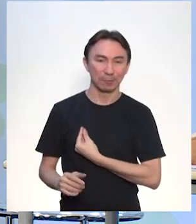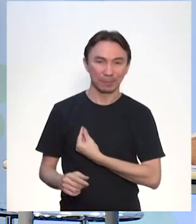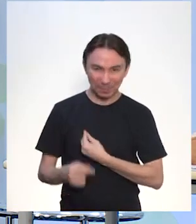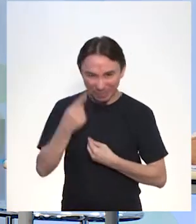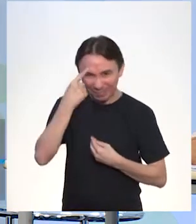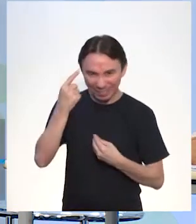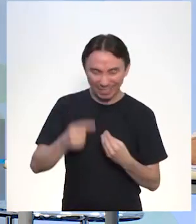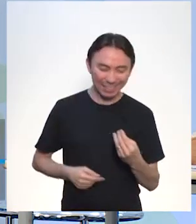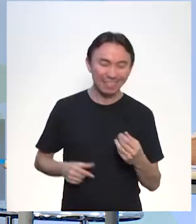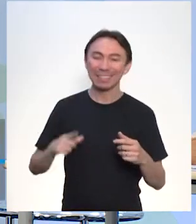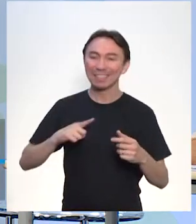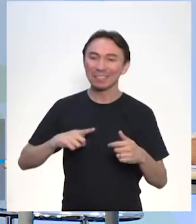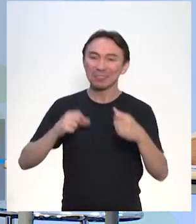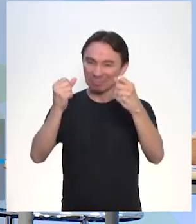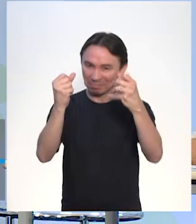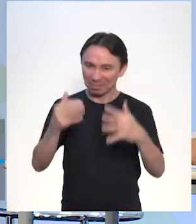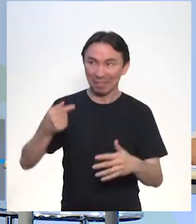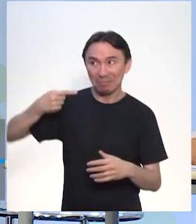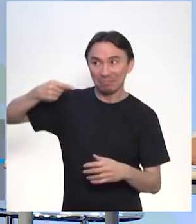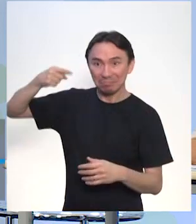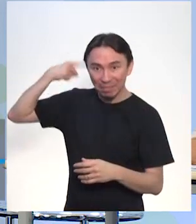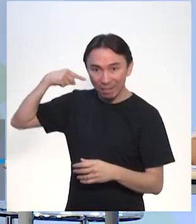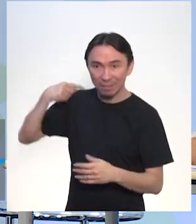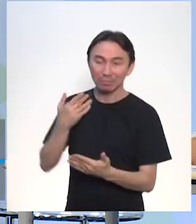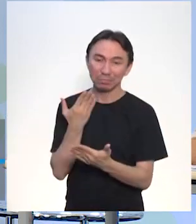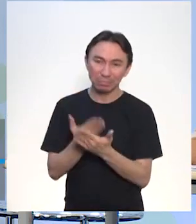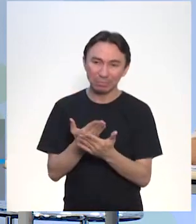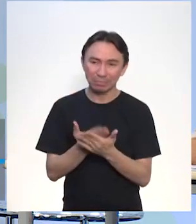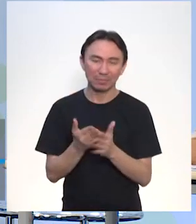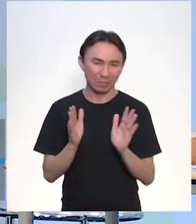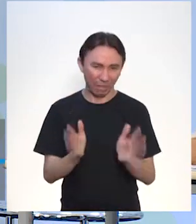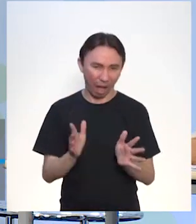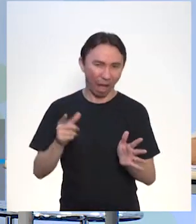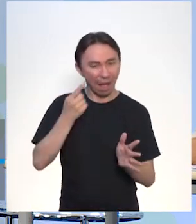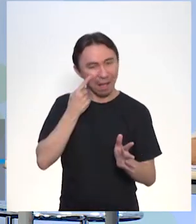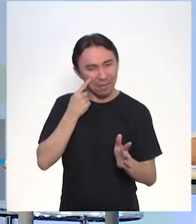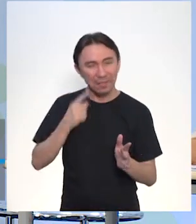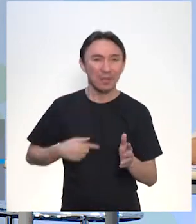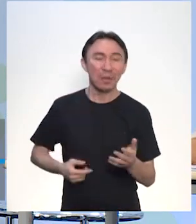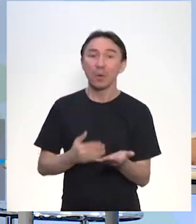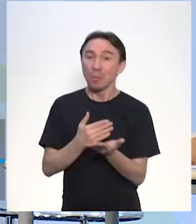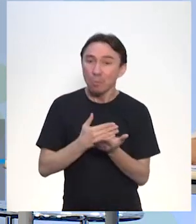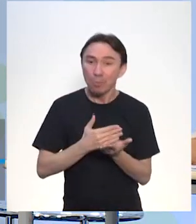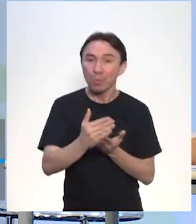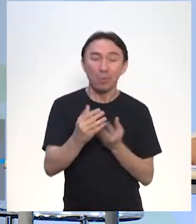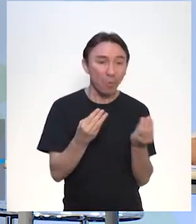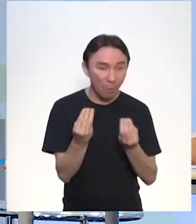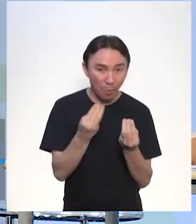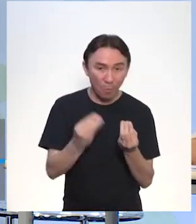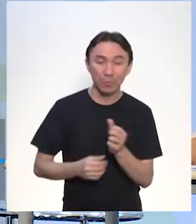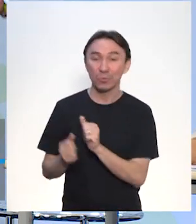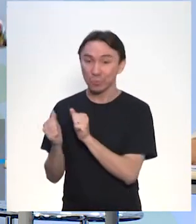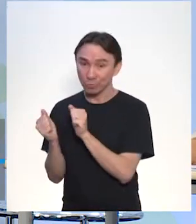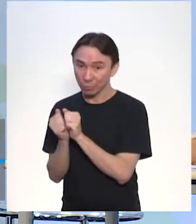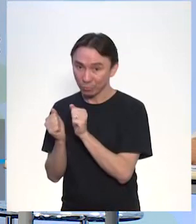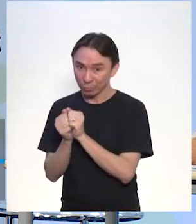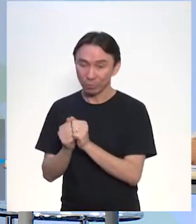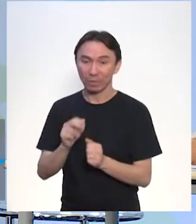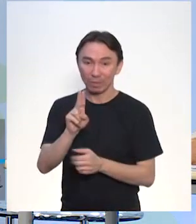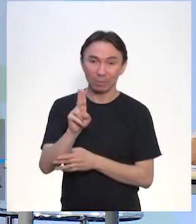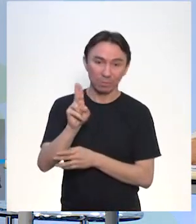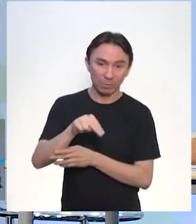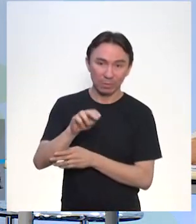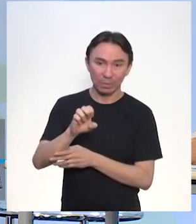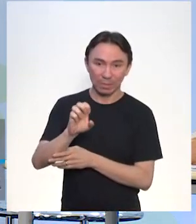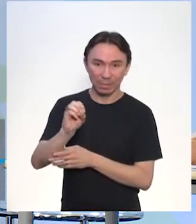4 pilares, a gente falou quando surgiu, né, surgiu junto com a ONU, na verdade com a Unesco, que é uma das